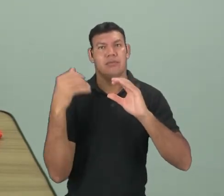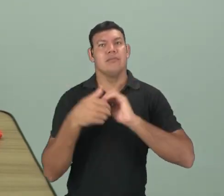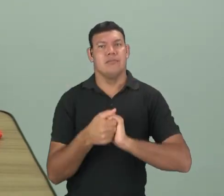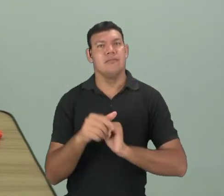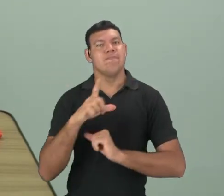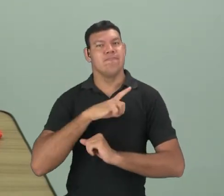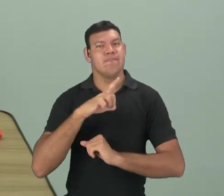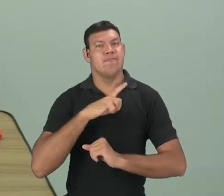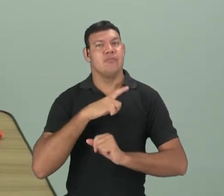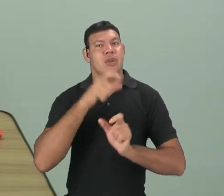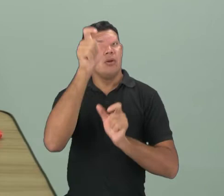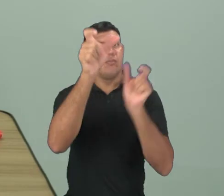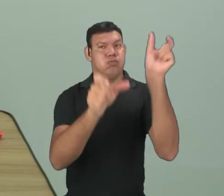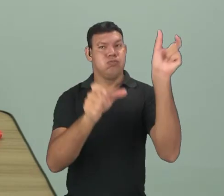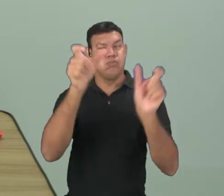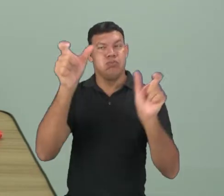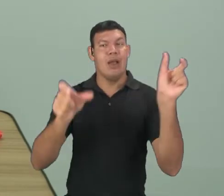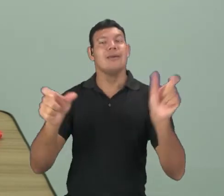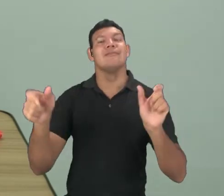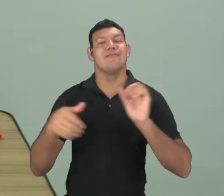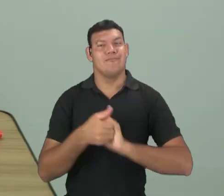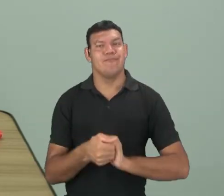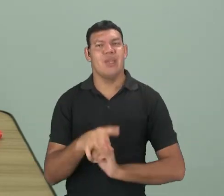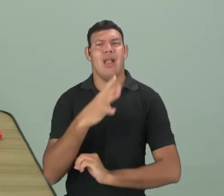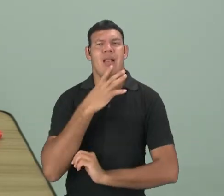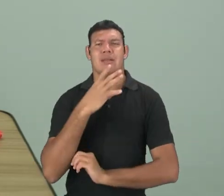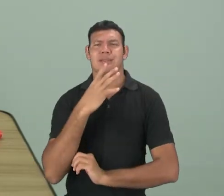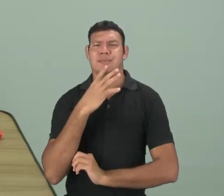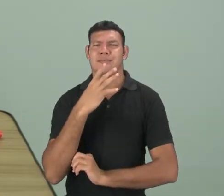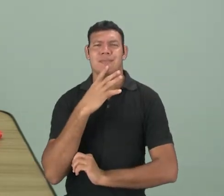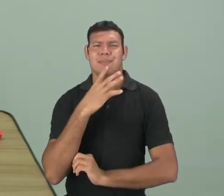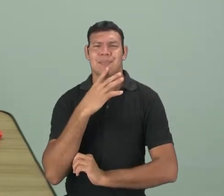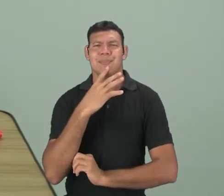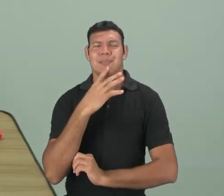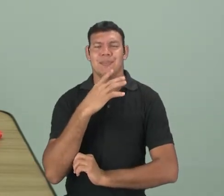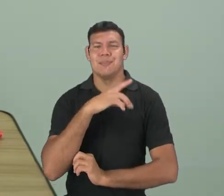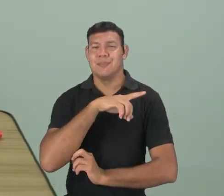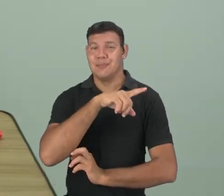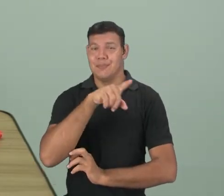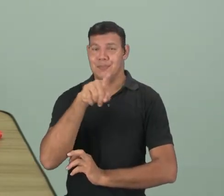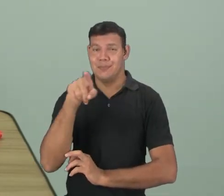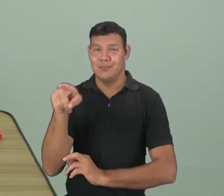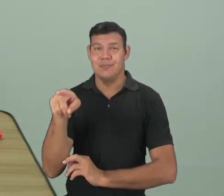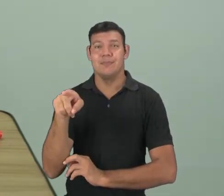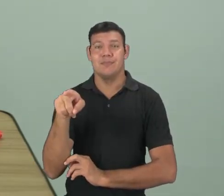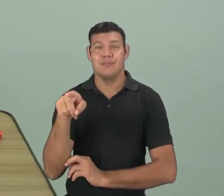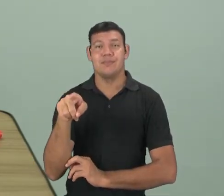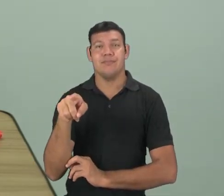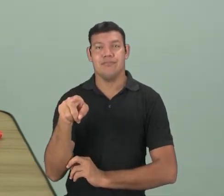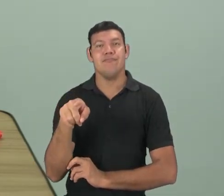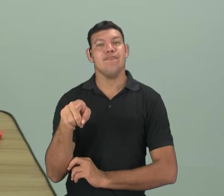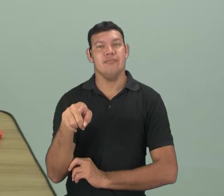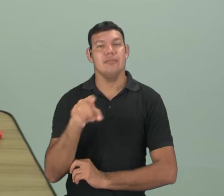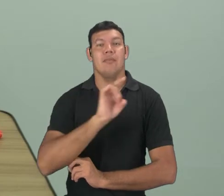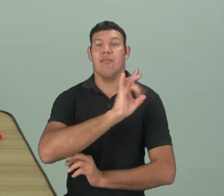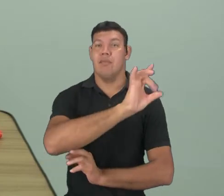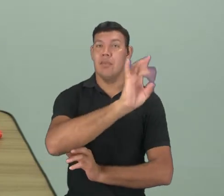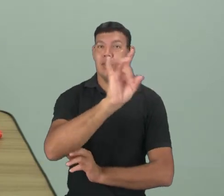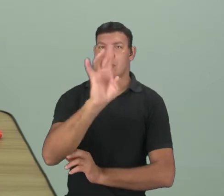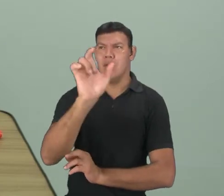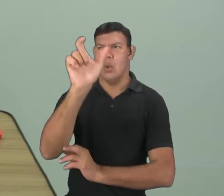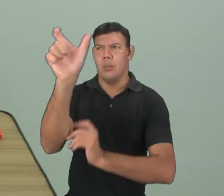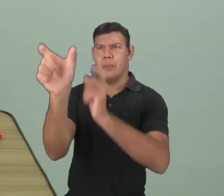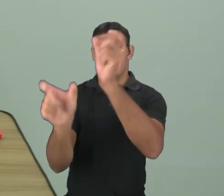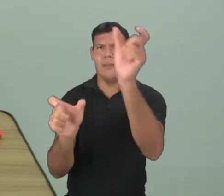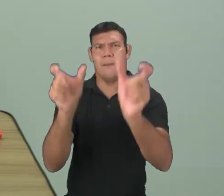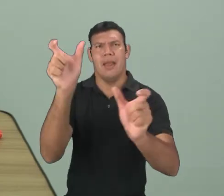os personagens. Então, é muito conhecido, né, a gente conhecer os personagens. Ó, se